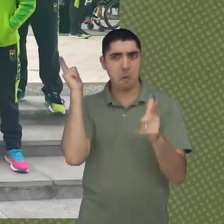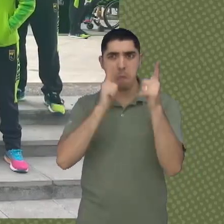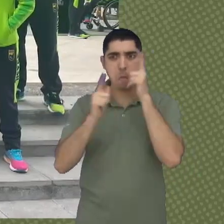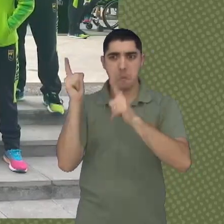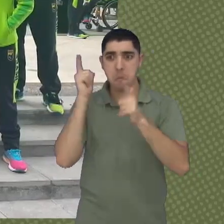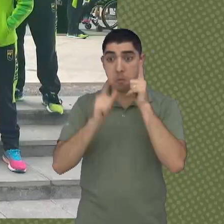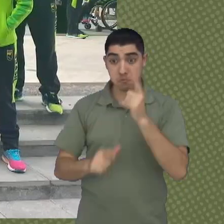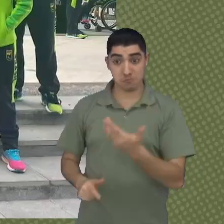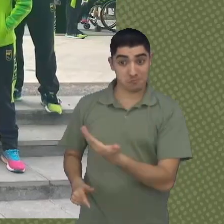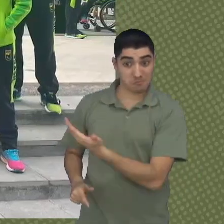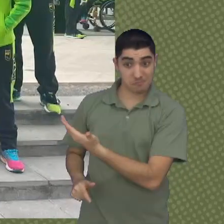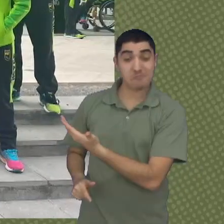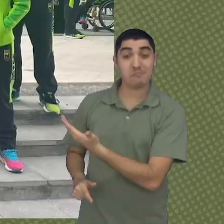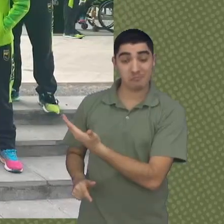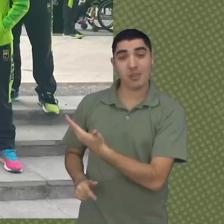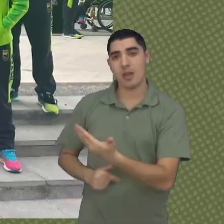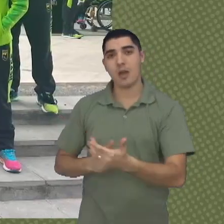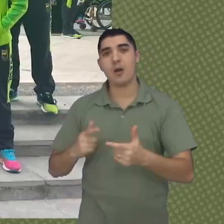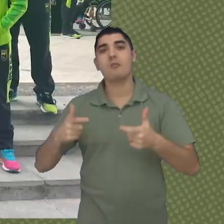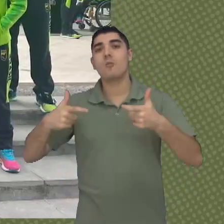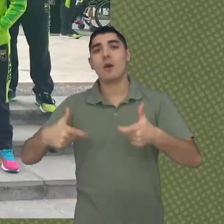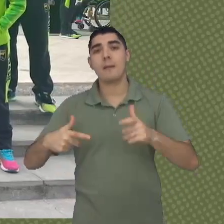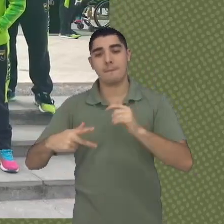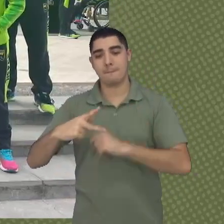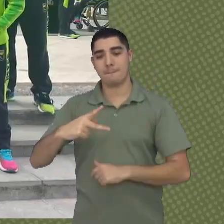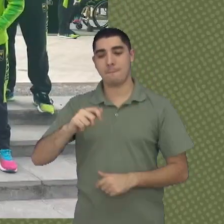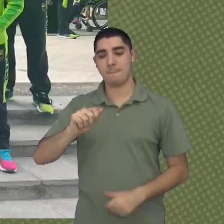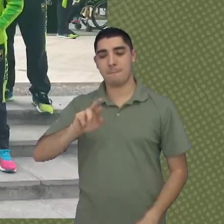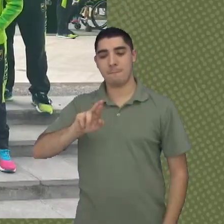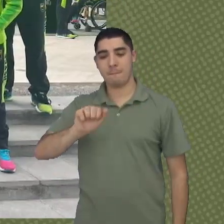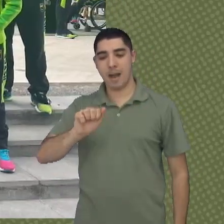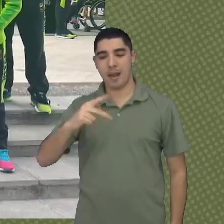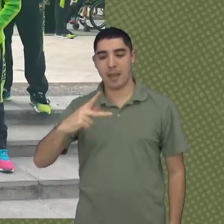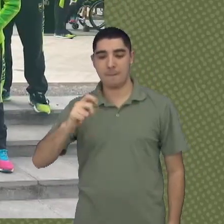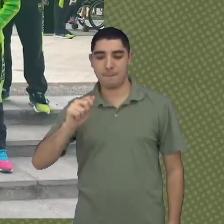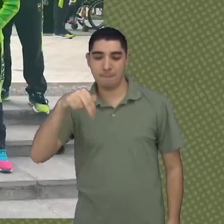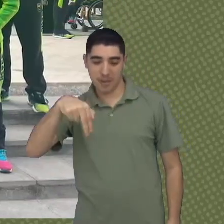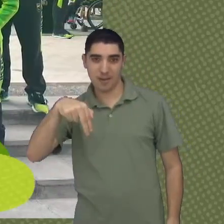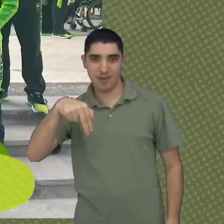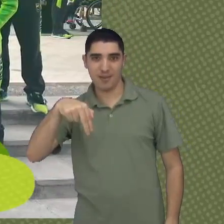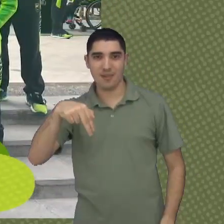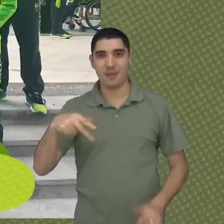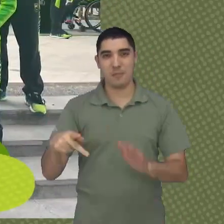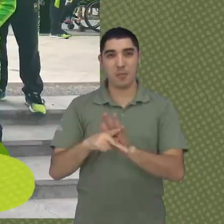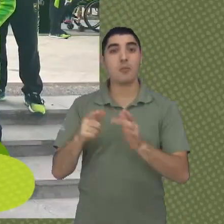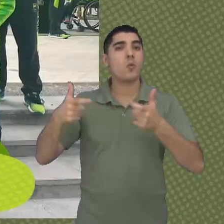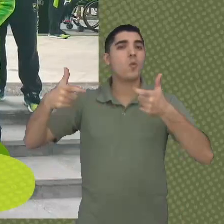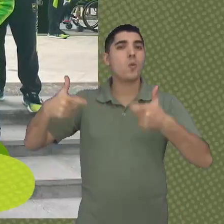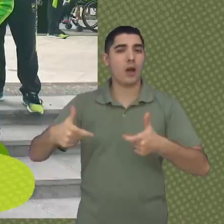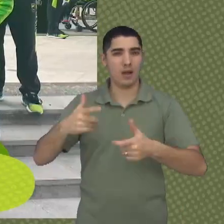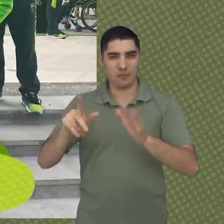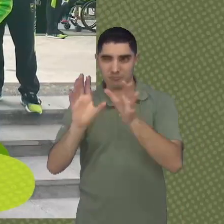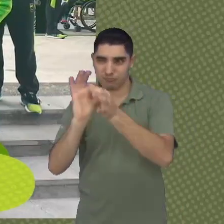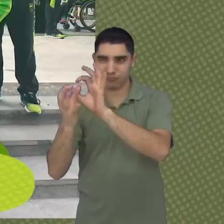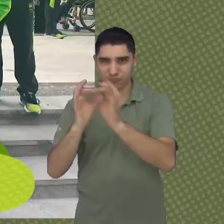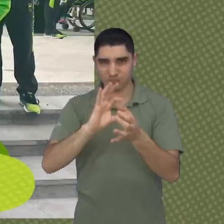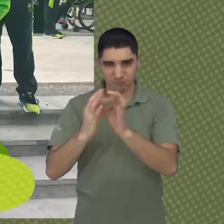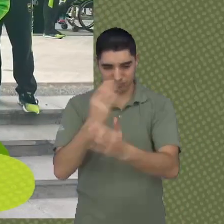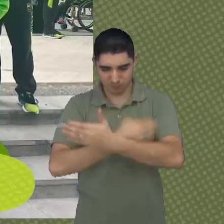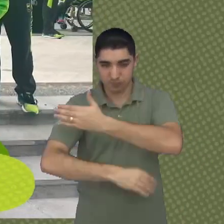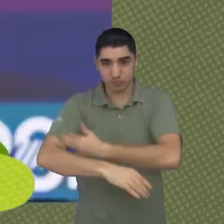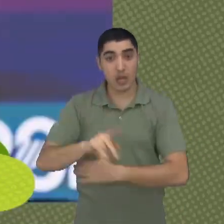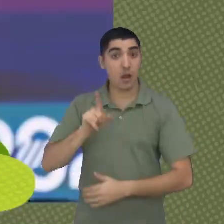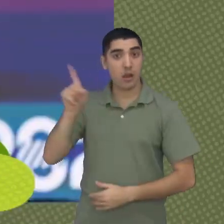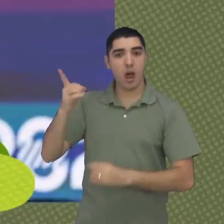destacando nos Jogos Pan-Americanos no Chile. Até o momento foram 7 medalhas, sendo 5 de ouro, com a